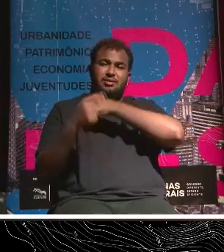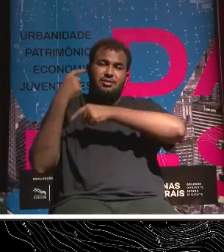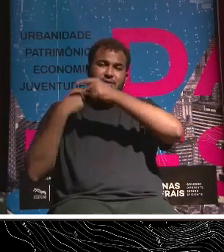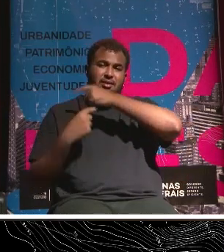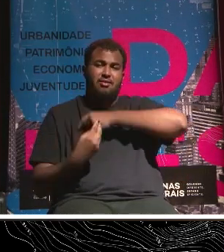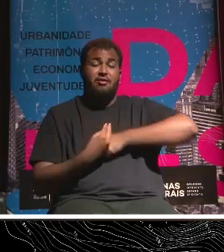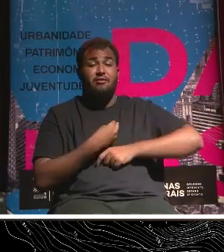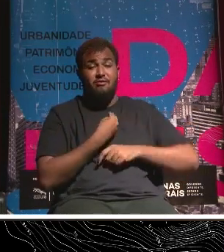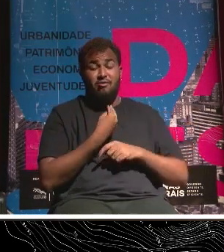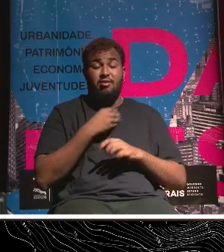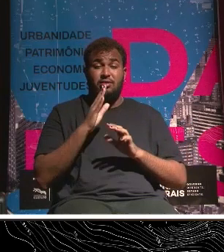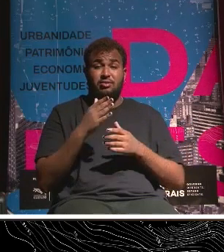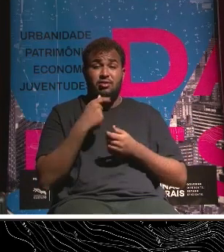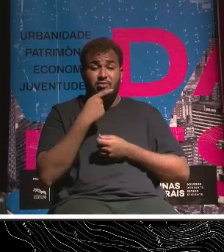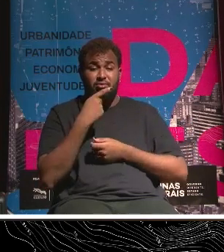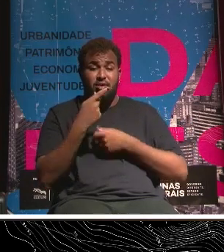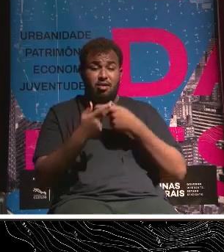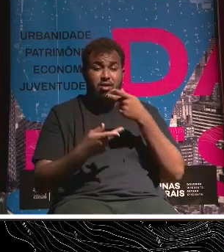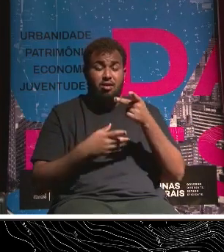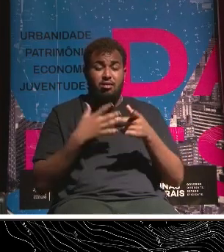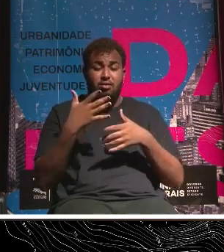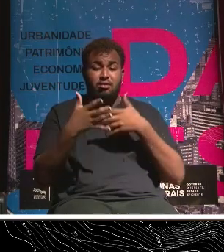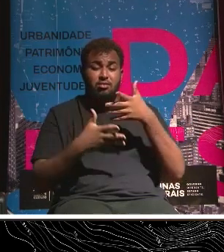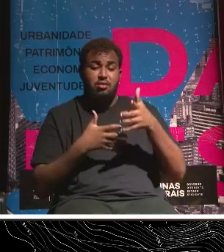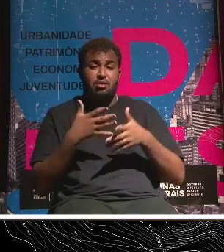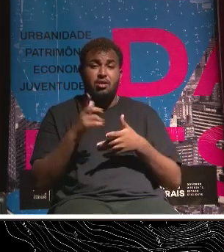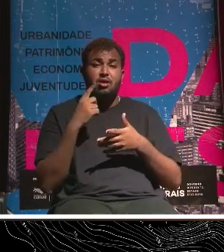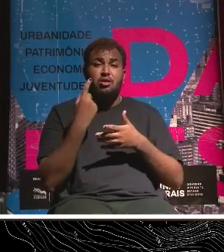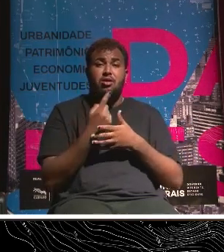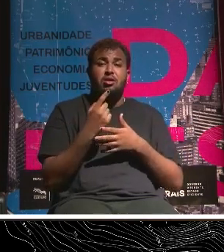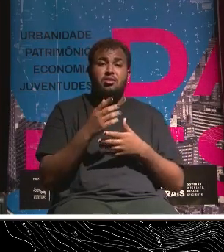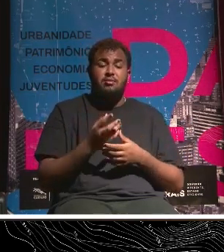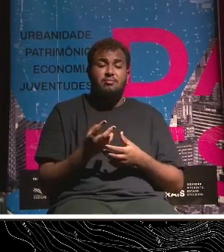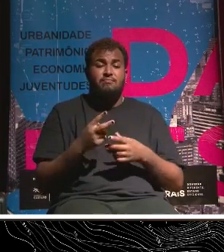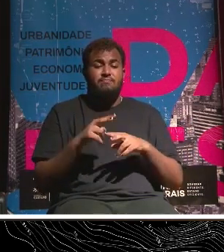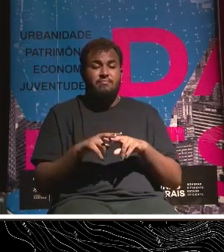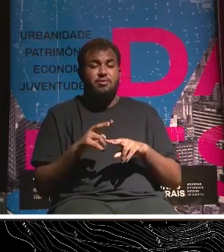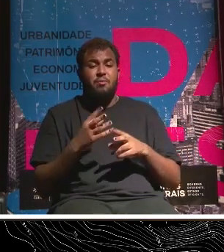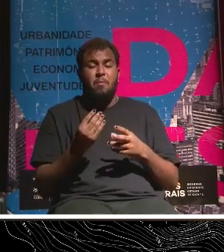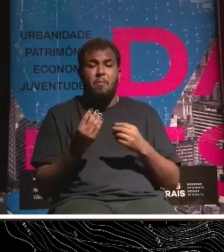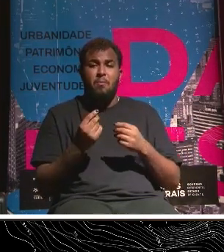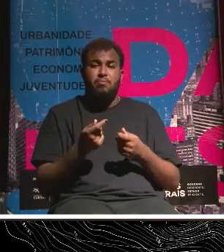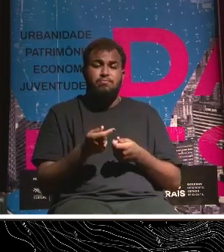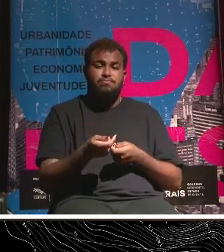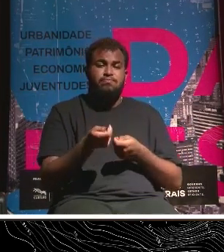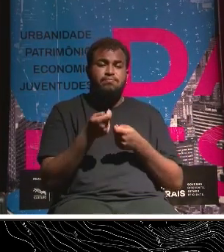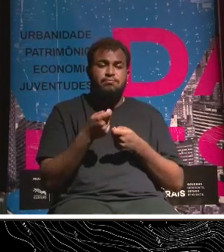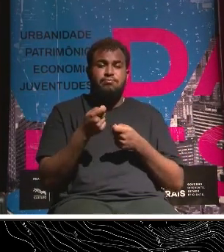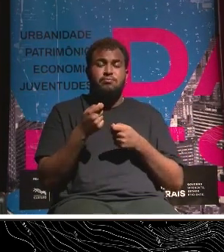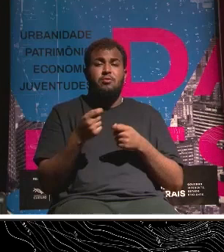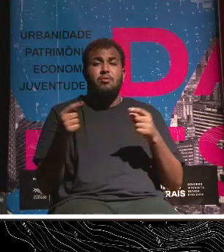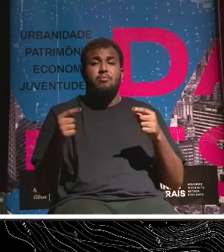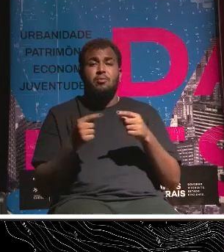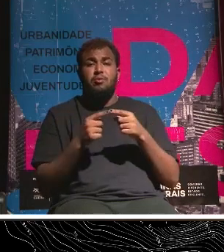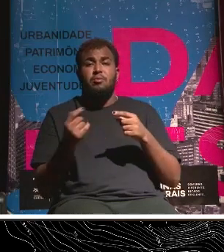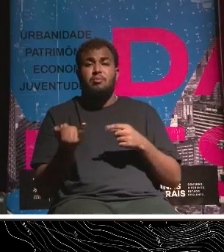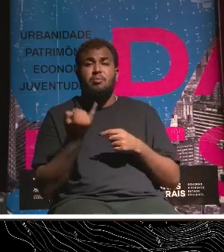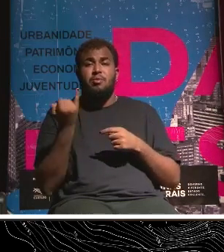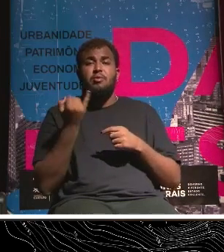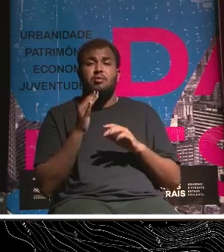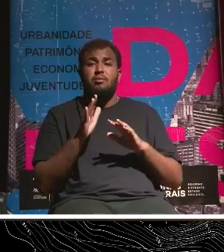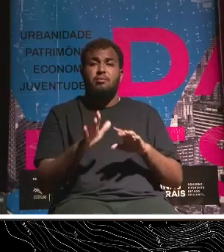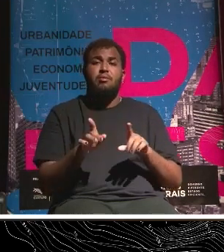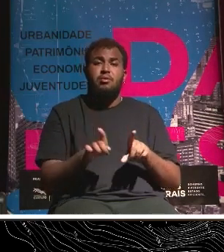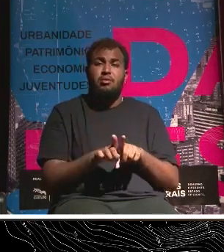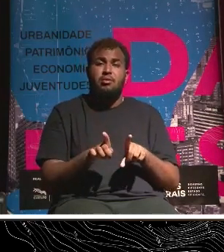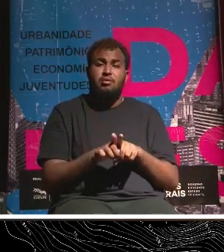gente, enquanto gestores, estamos presos a modelos de gestão, a cartilha de gestão, a objetivos que são muito importantes, mas que são